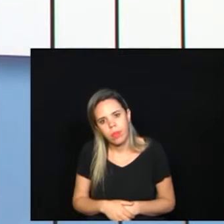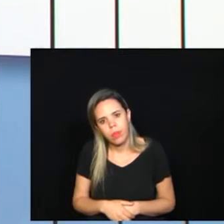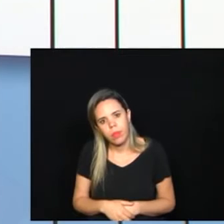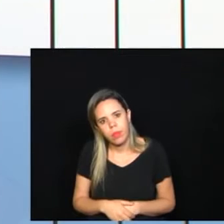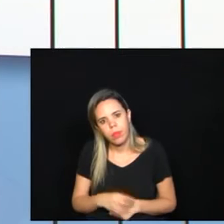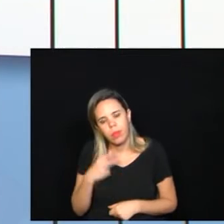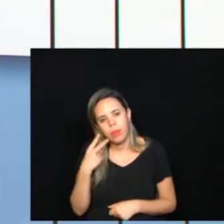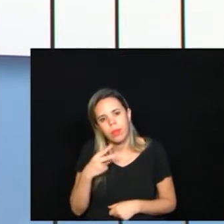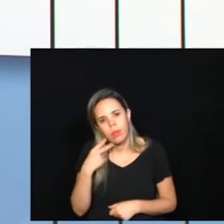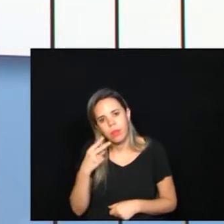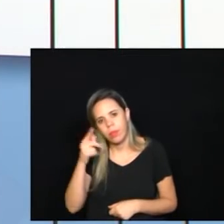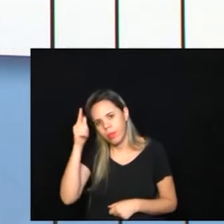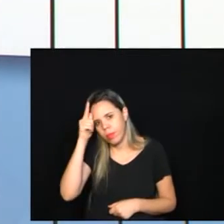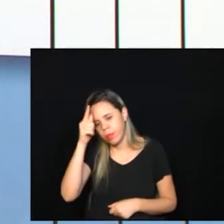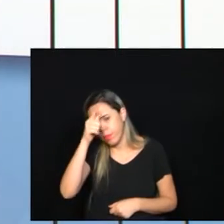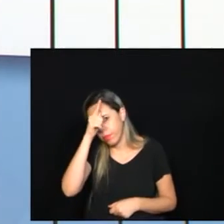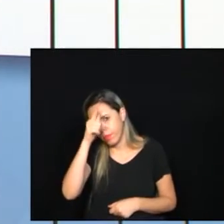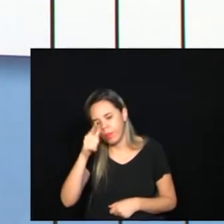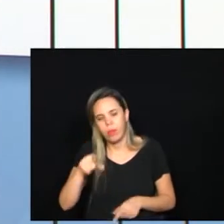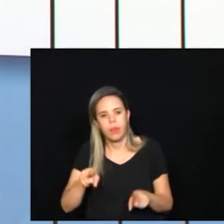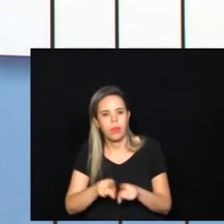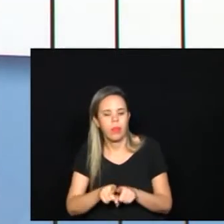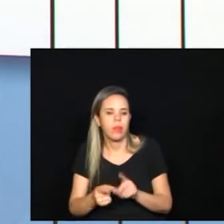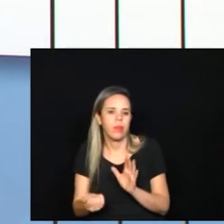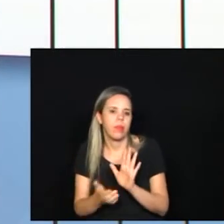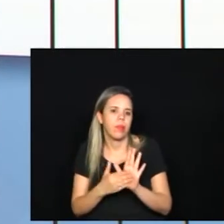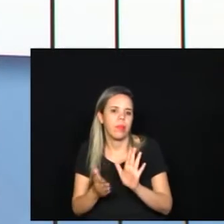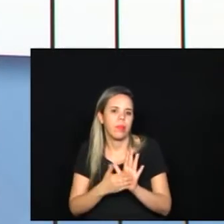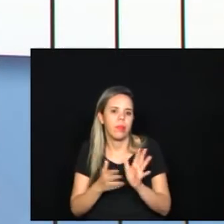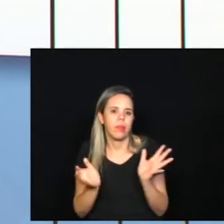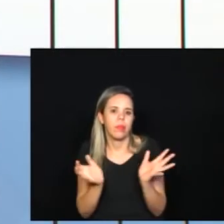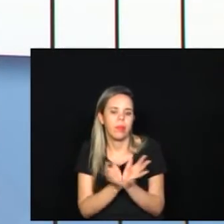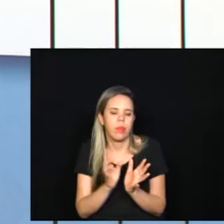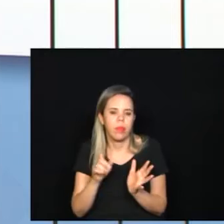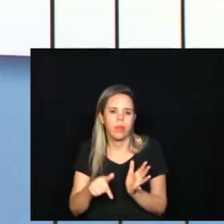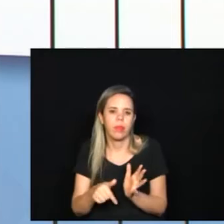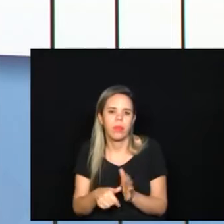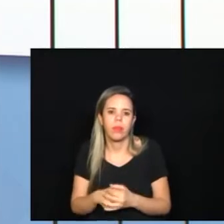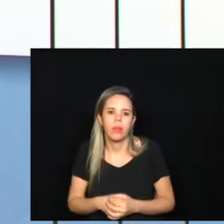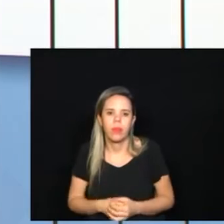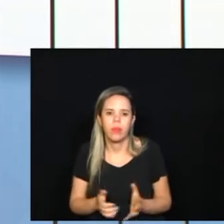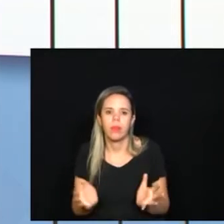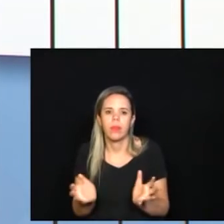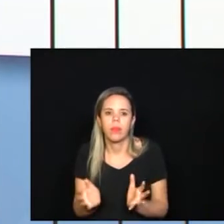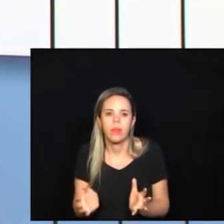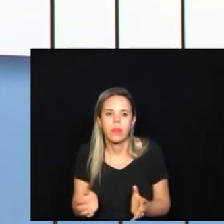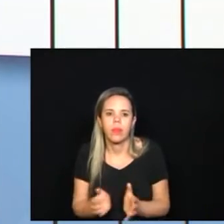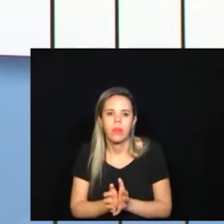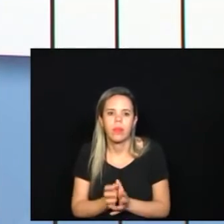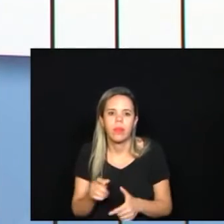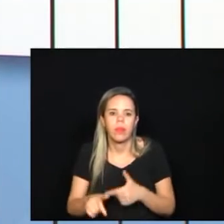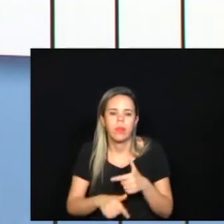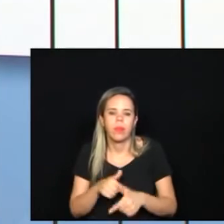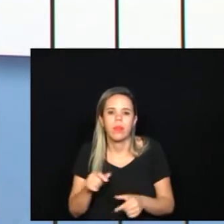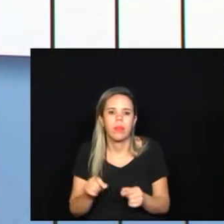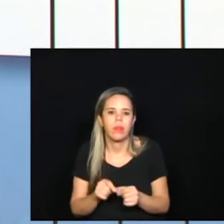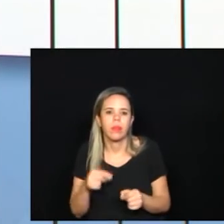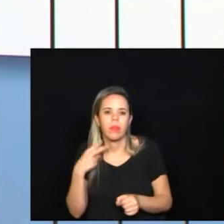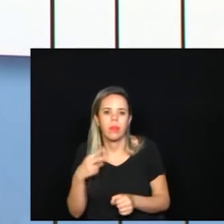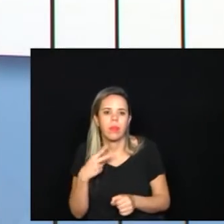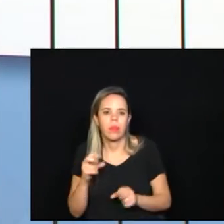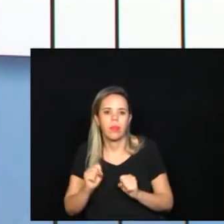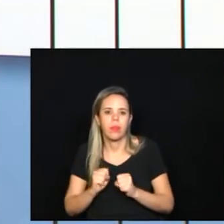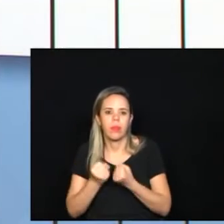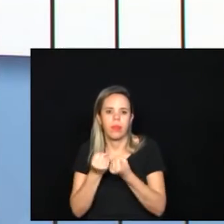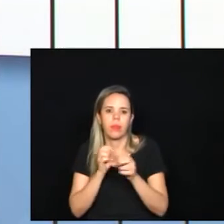O vereador Gustavo Peta também propôs uma comissão. Esta é uma frente parlamentar em